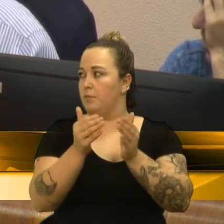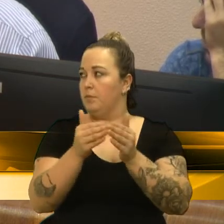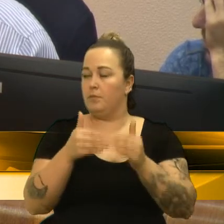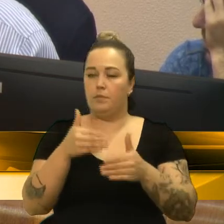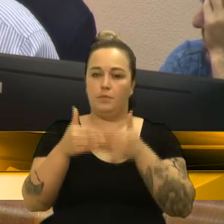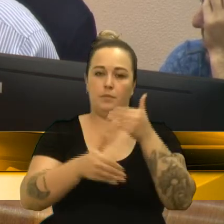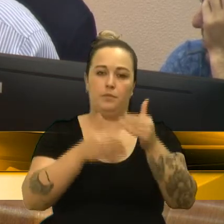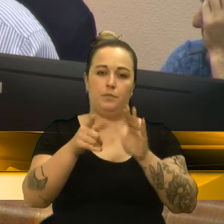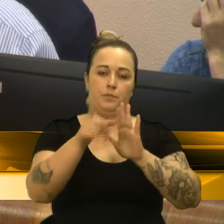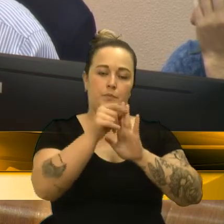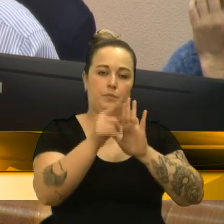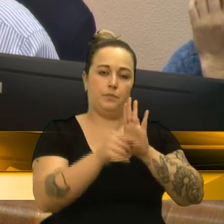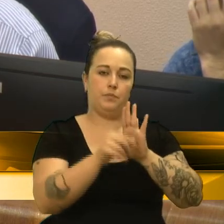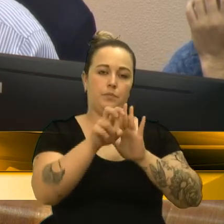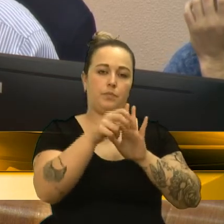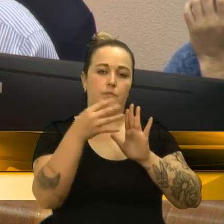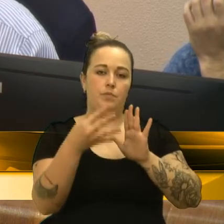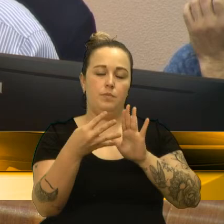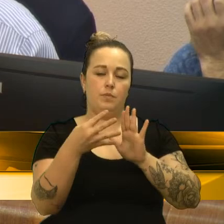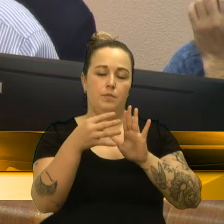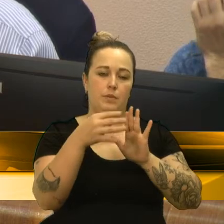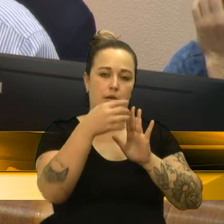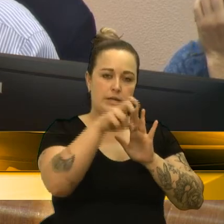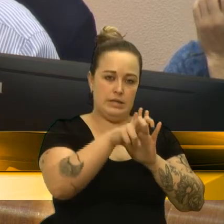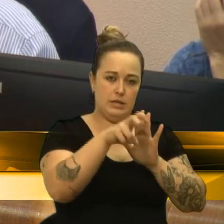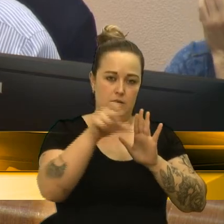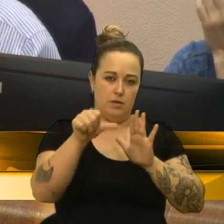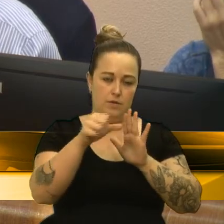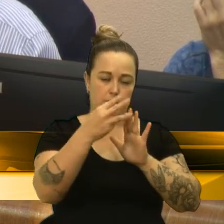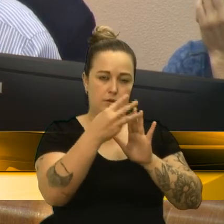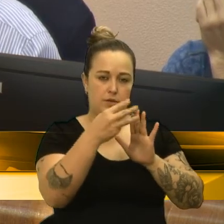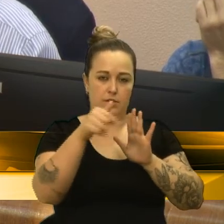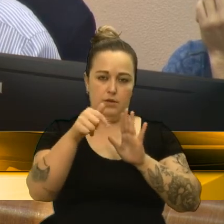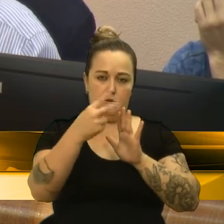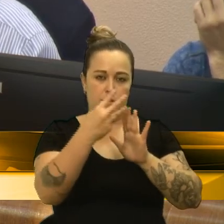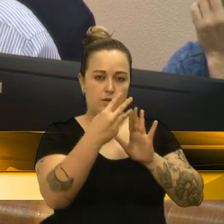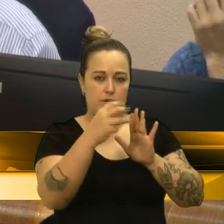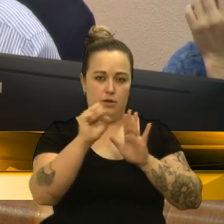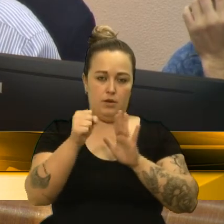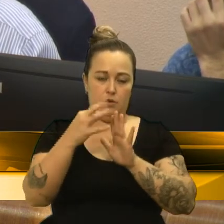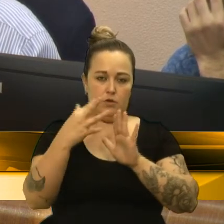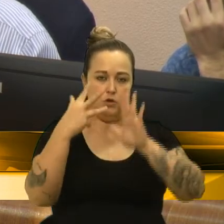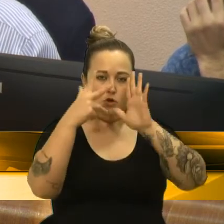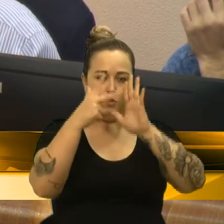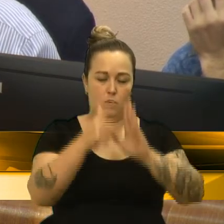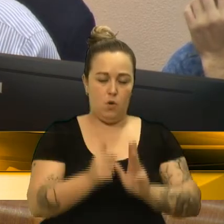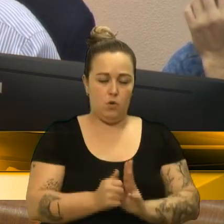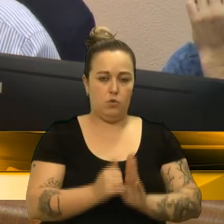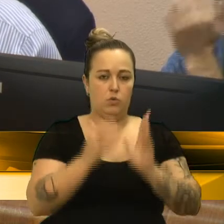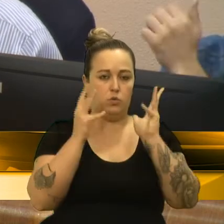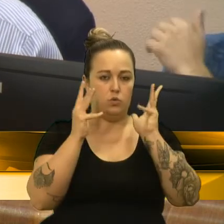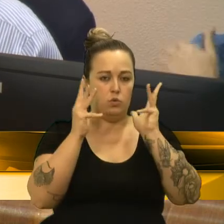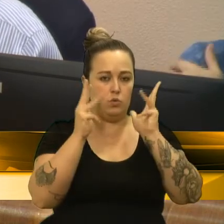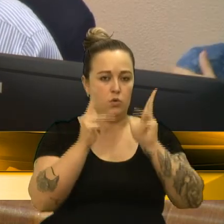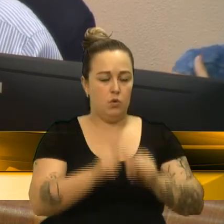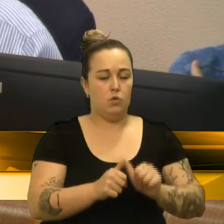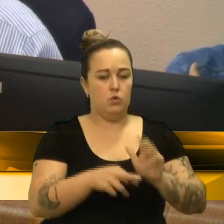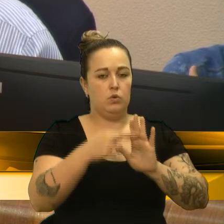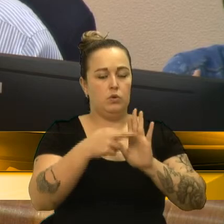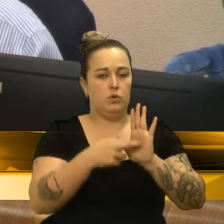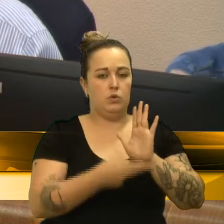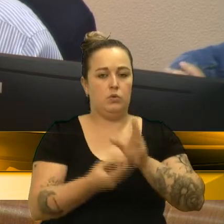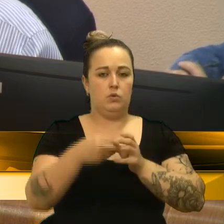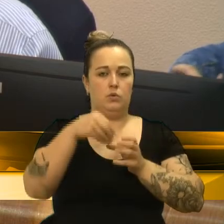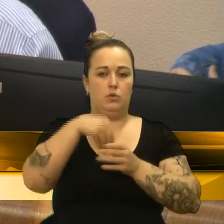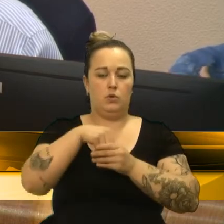artigos 59, parágrafos 1º, 3º, 37 e 38, todos do regimento interno da Câmara Municipal de Caxias do Sul, as comissões